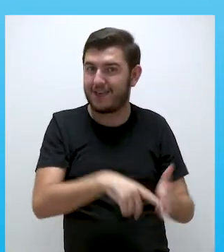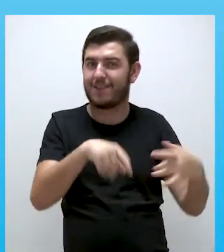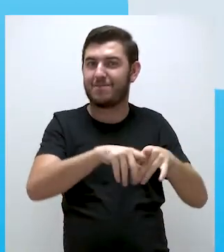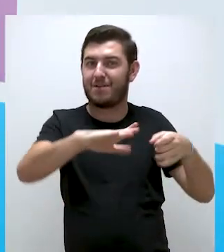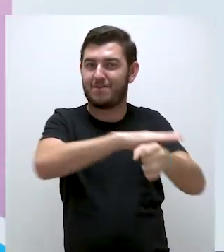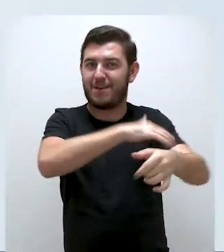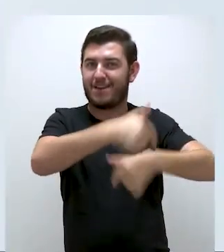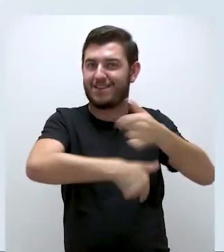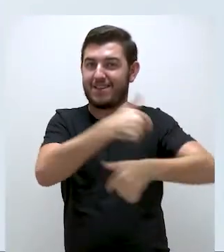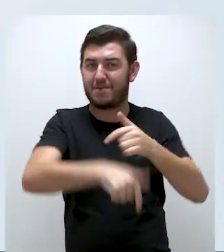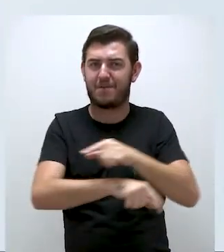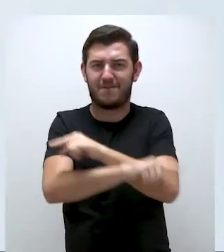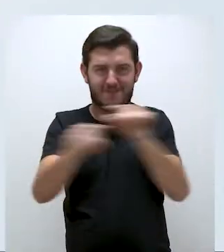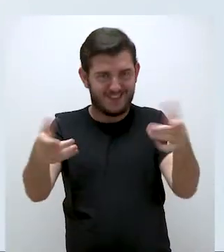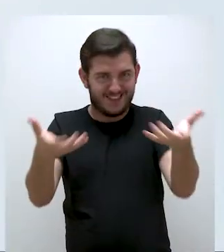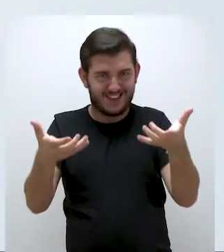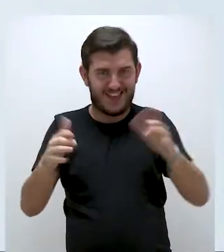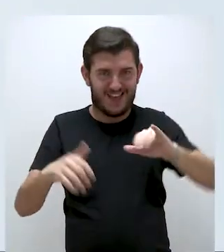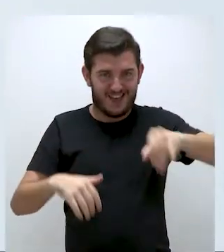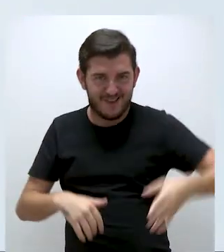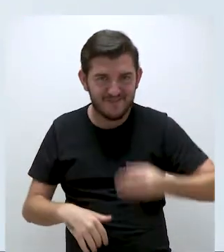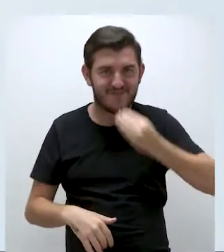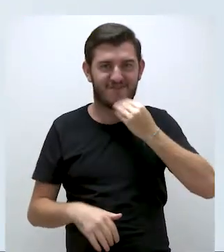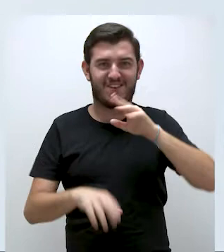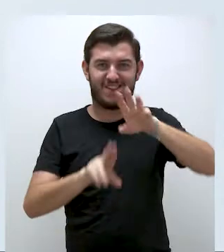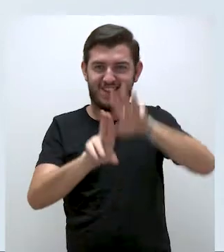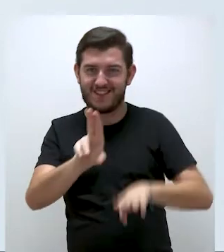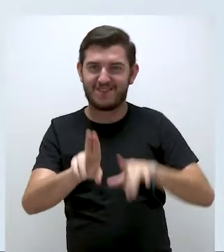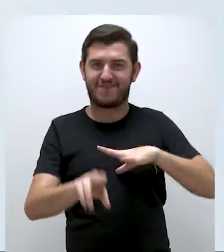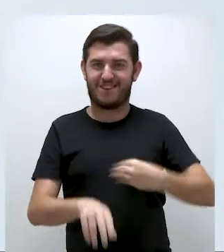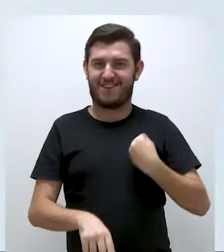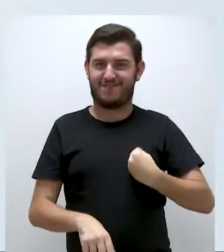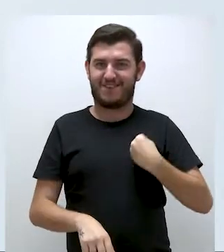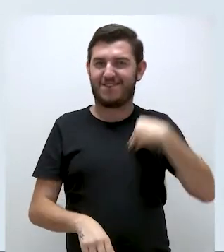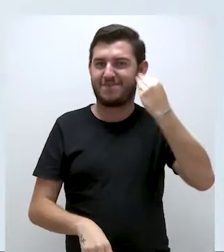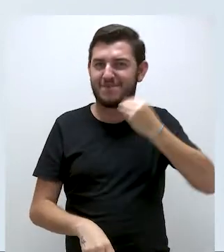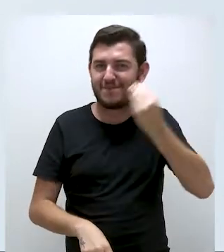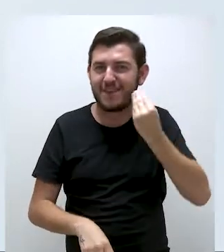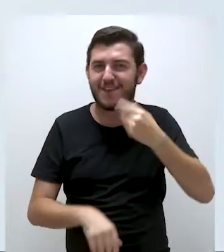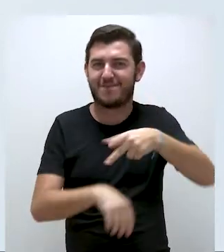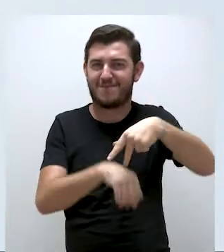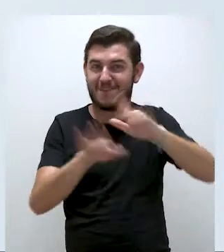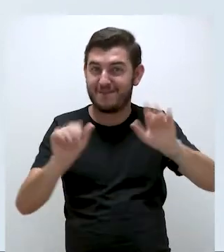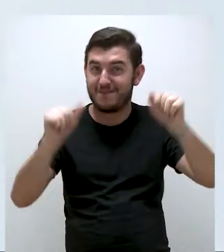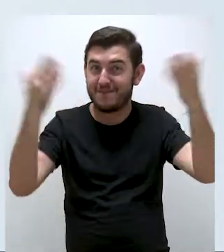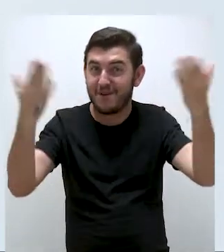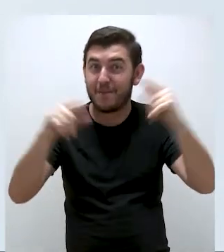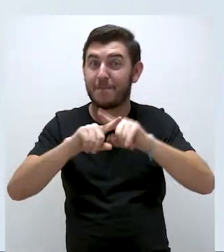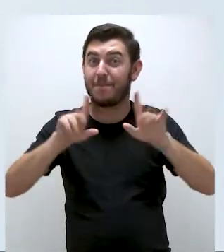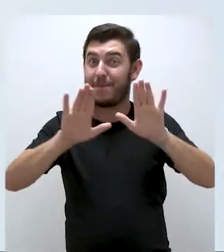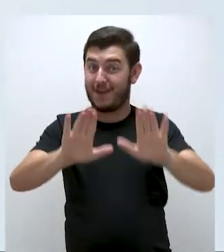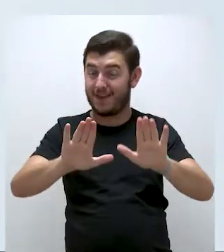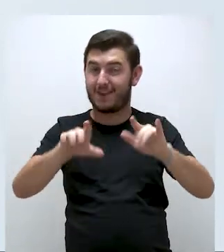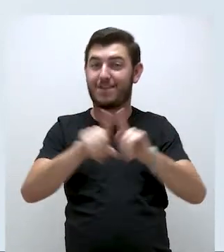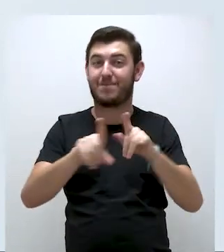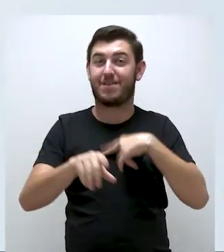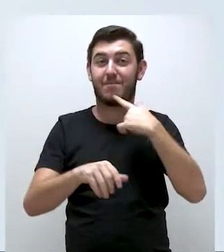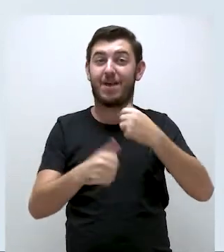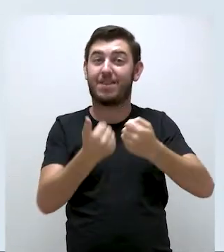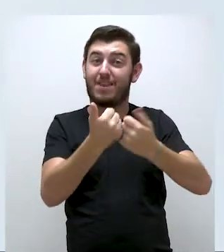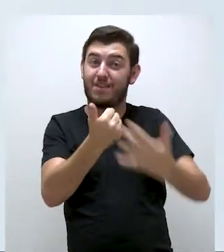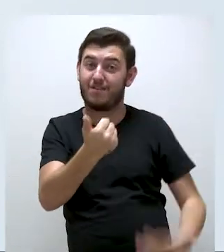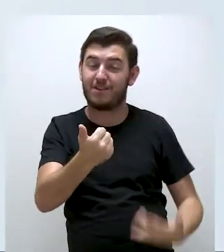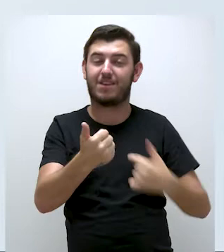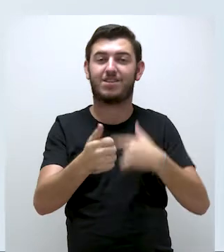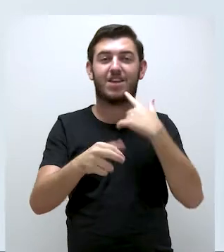trabalho. Quer aproveitar que está na Católica e ter uma experiência internacional? A Assessoria de Relações Institucionais e